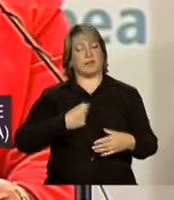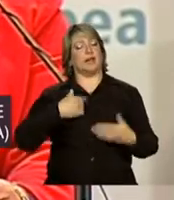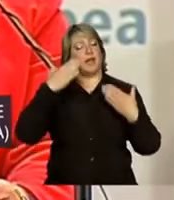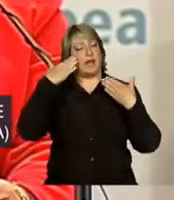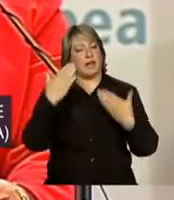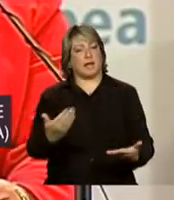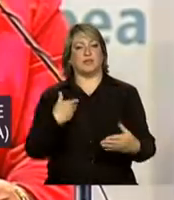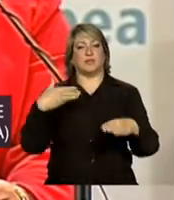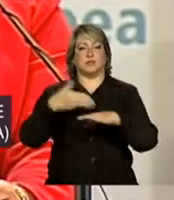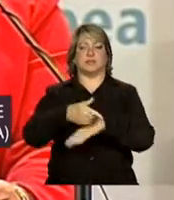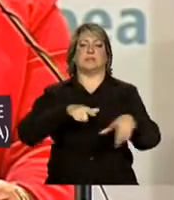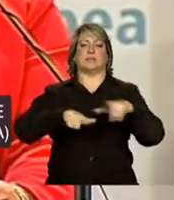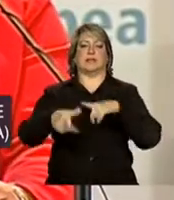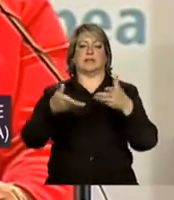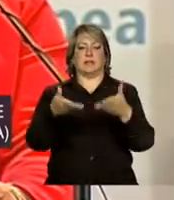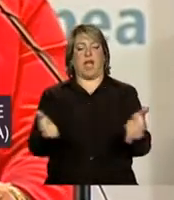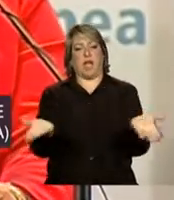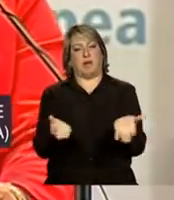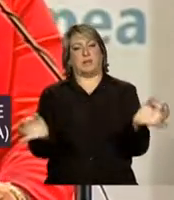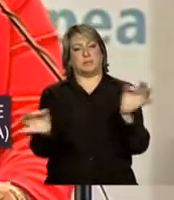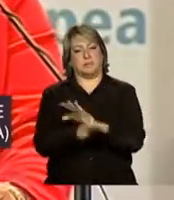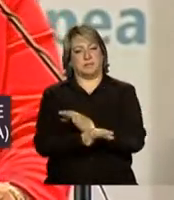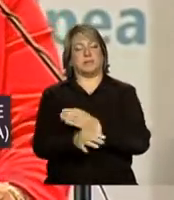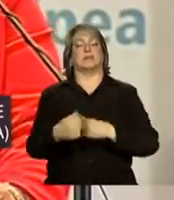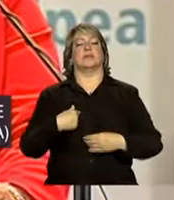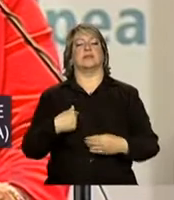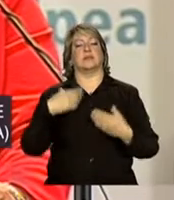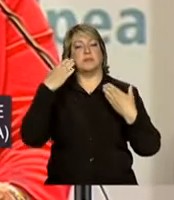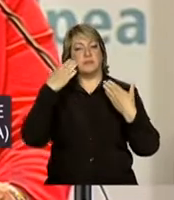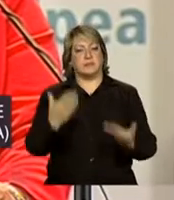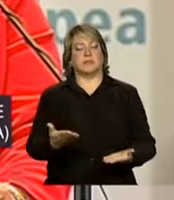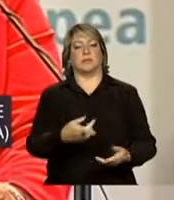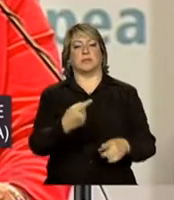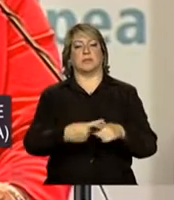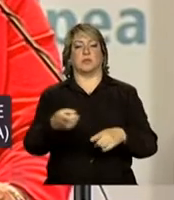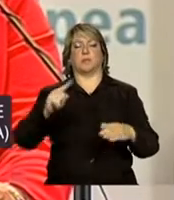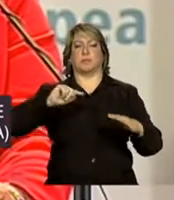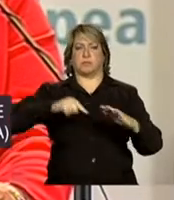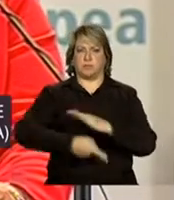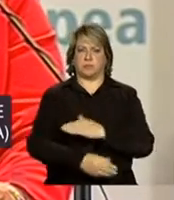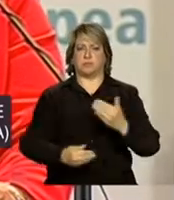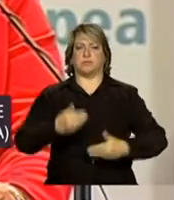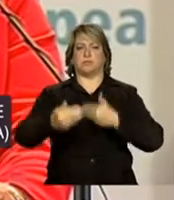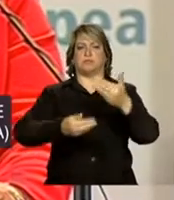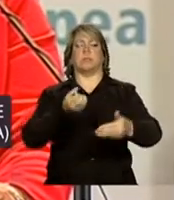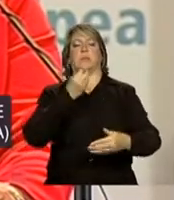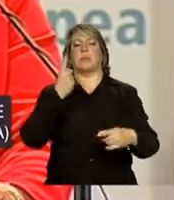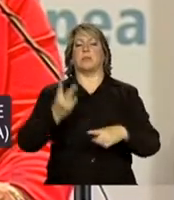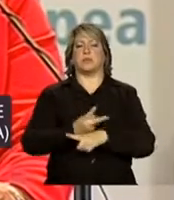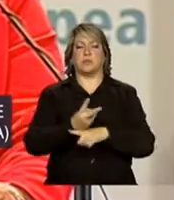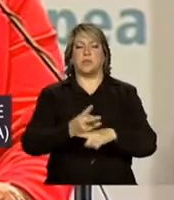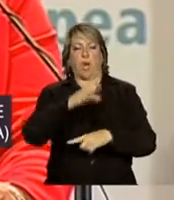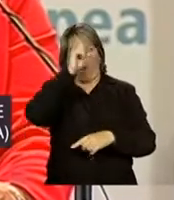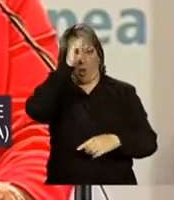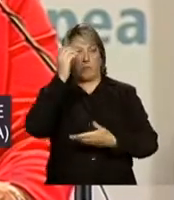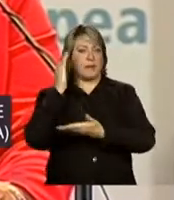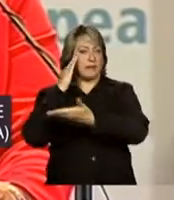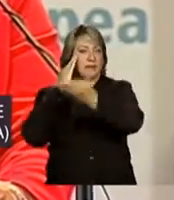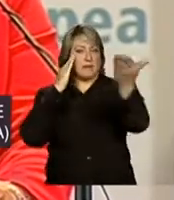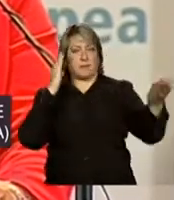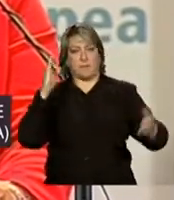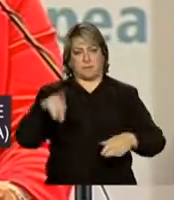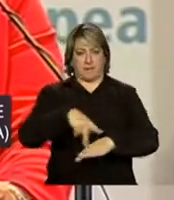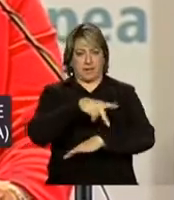parte desse projeto e considero fundamental o avanço no órgão na contínua busca por compreender o país,